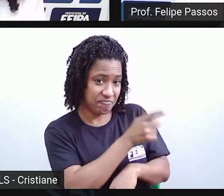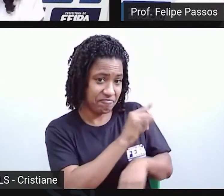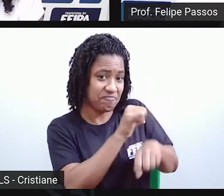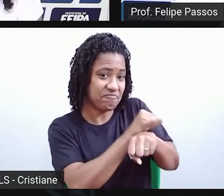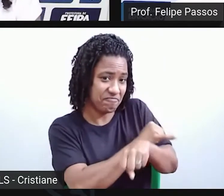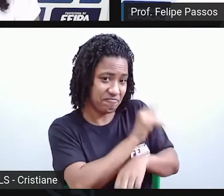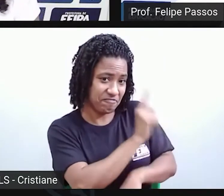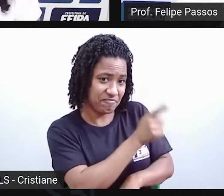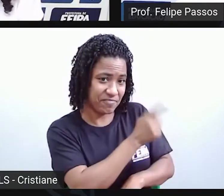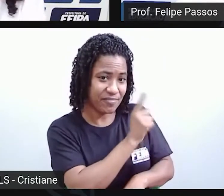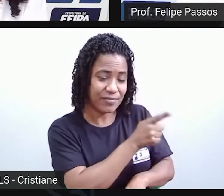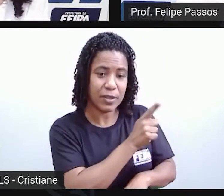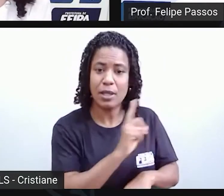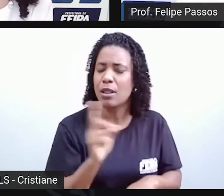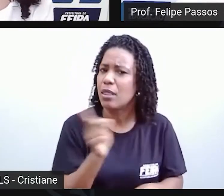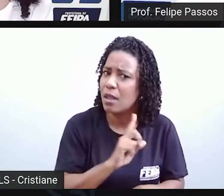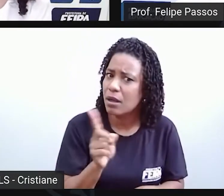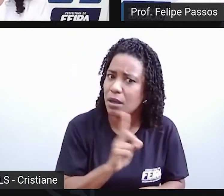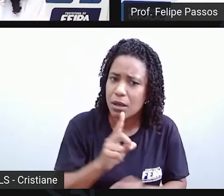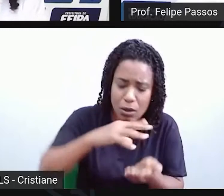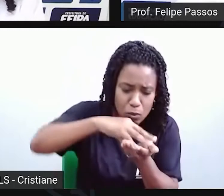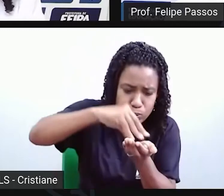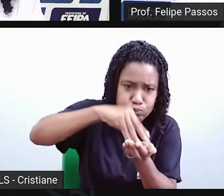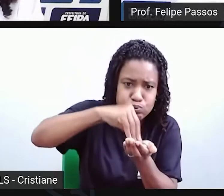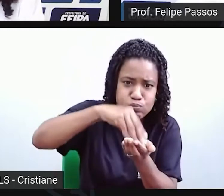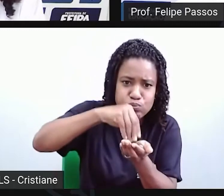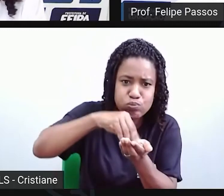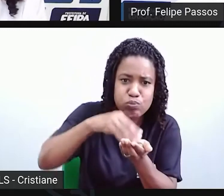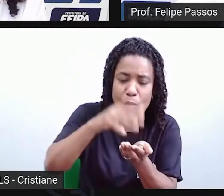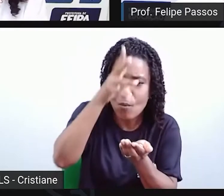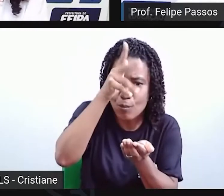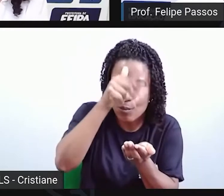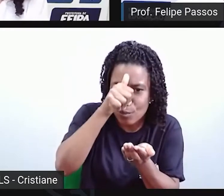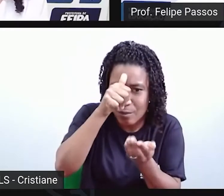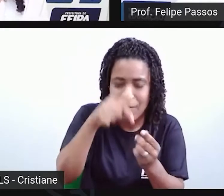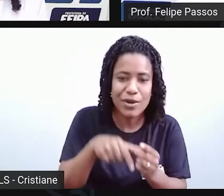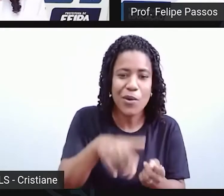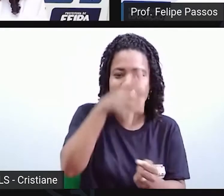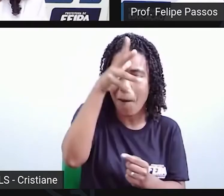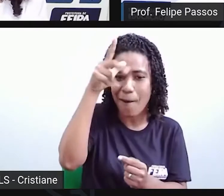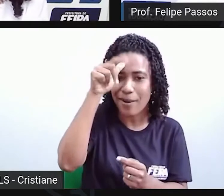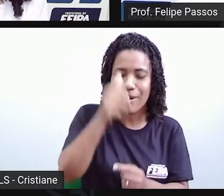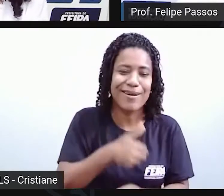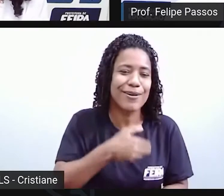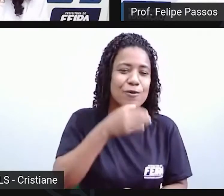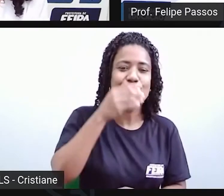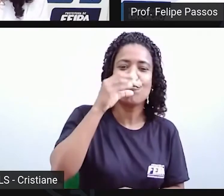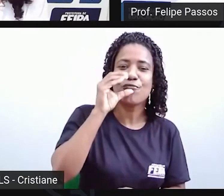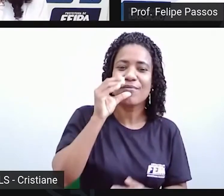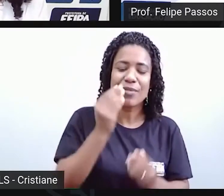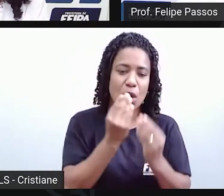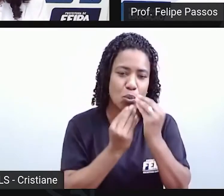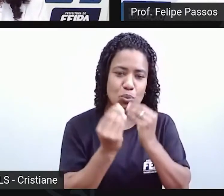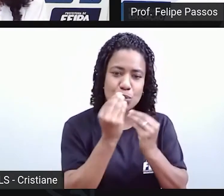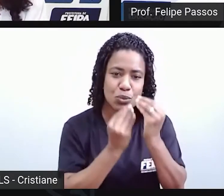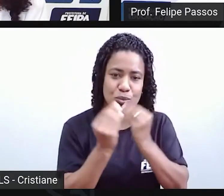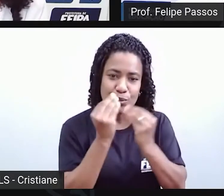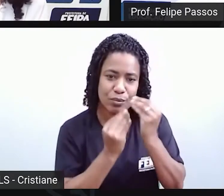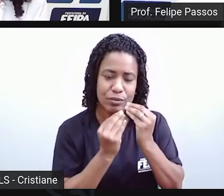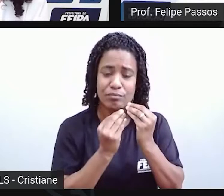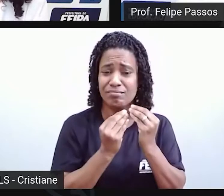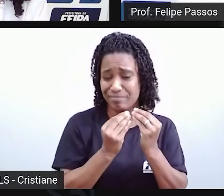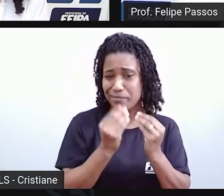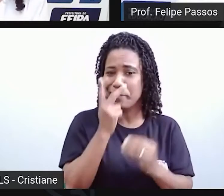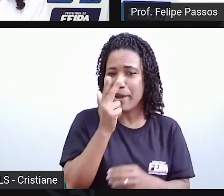Não é só a pessoa gorda que come uma coxinha e bebe uma Coca-Cola. Mas a gente costuma fazer esse tipo de associação pejorativa